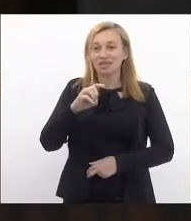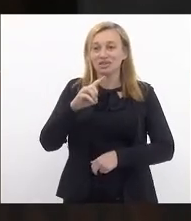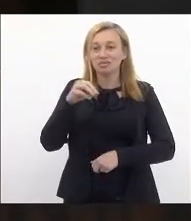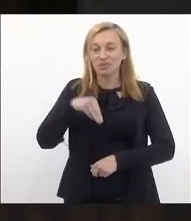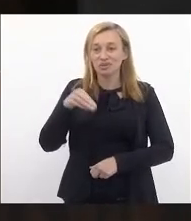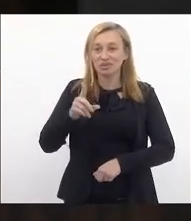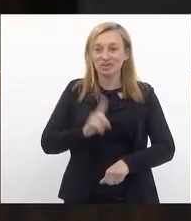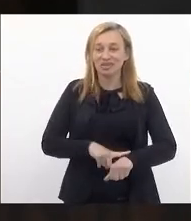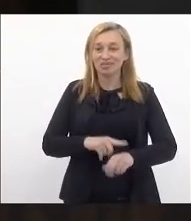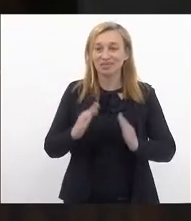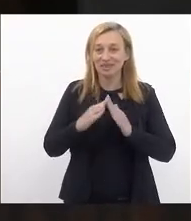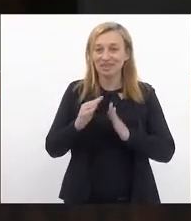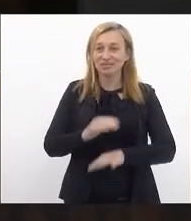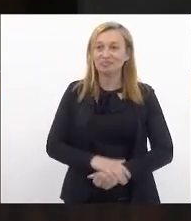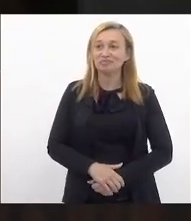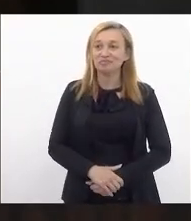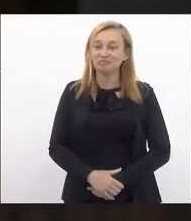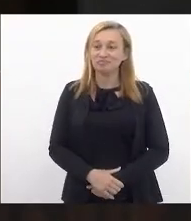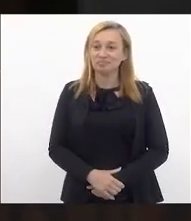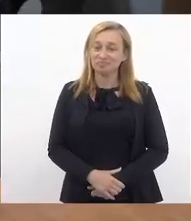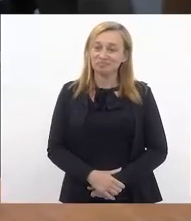minutos no tempo regimental